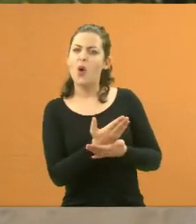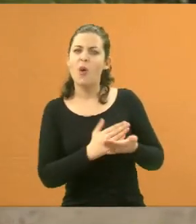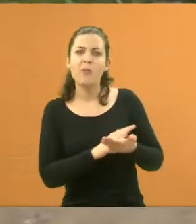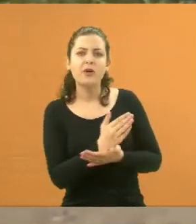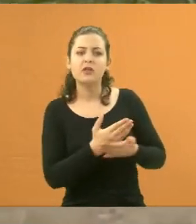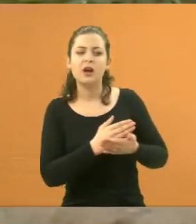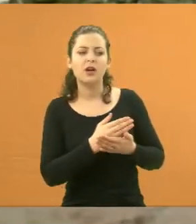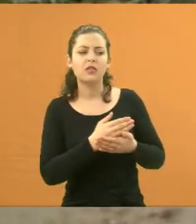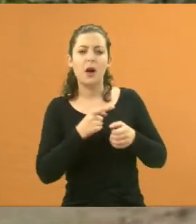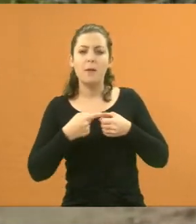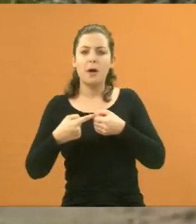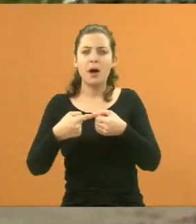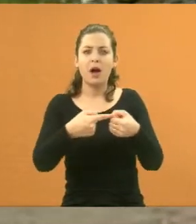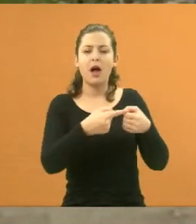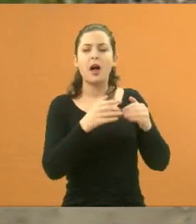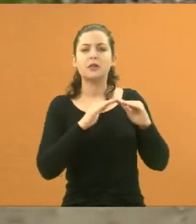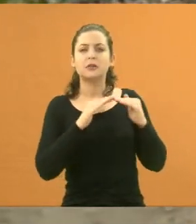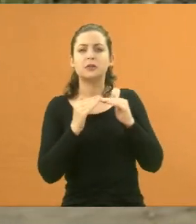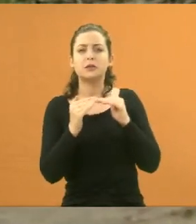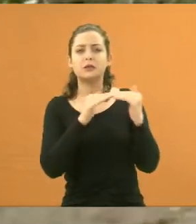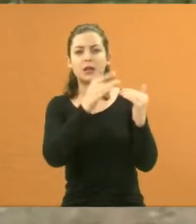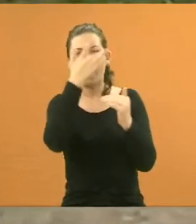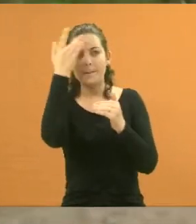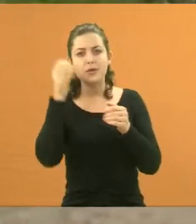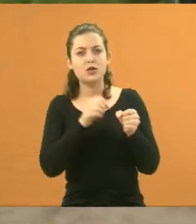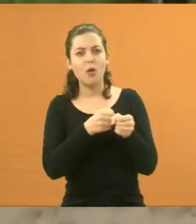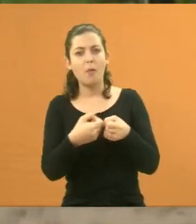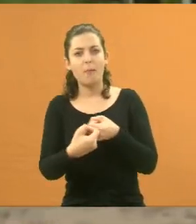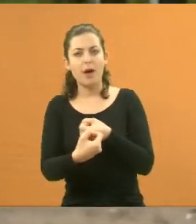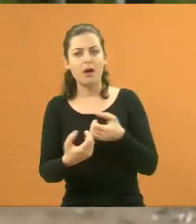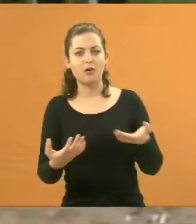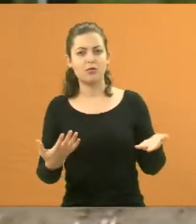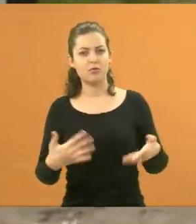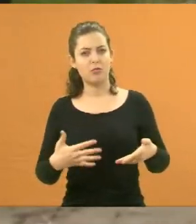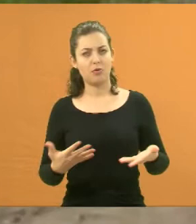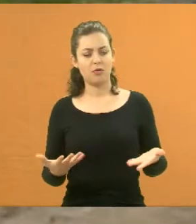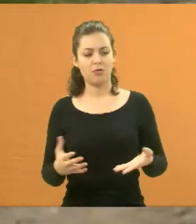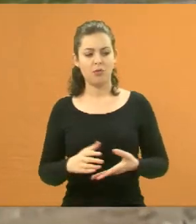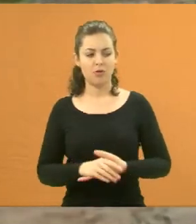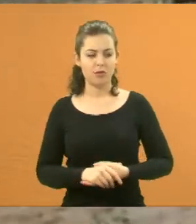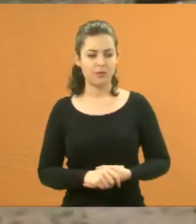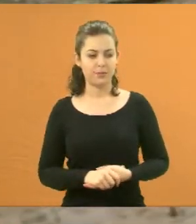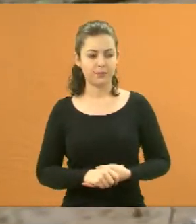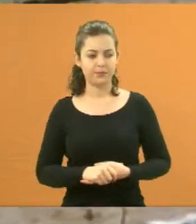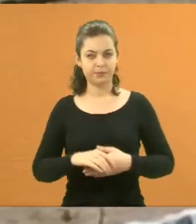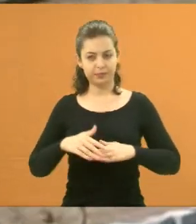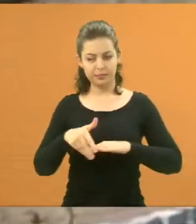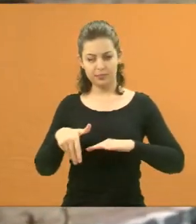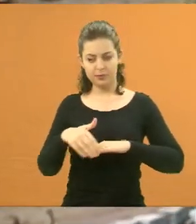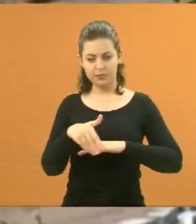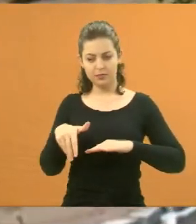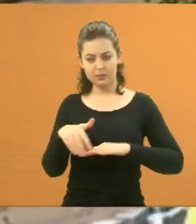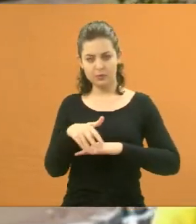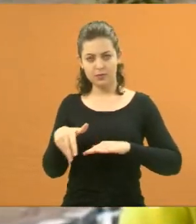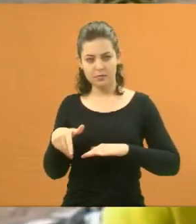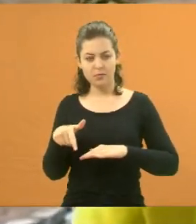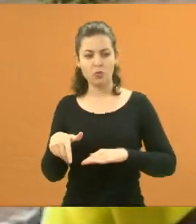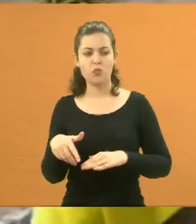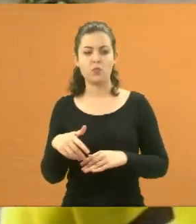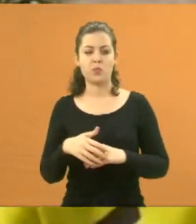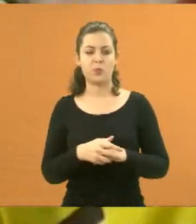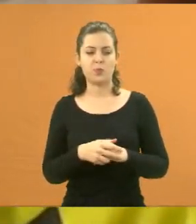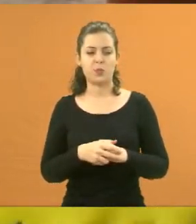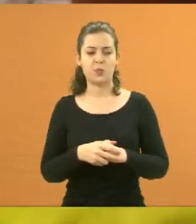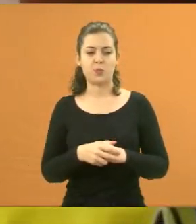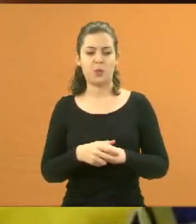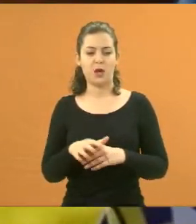lá. Inclusive tem uma moça ali. Você tira uma fotinho naquele terreno da esquina. Vocês têm uma ideia? São 6 terrenos ali.